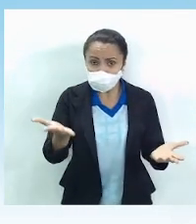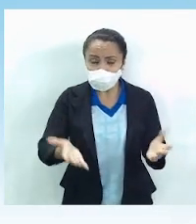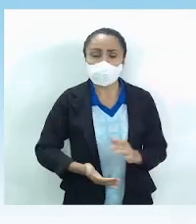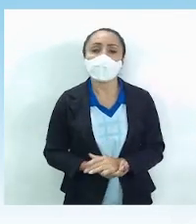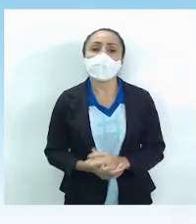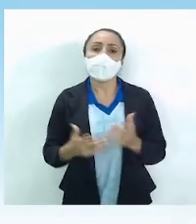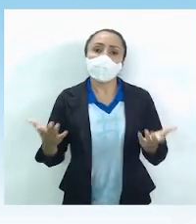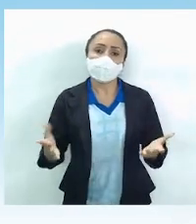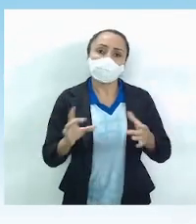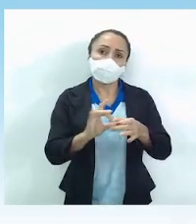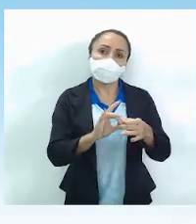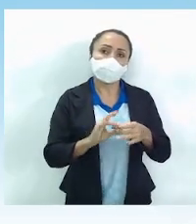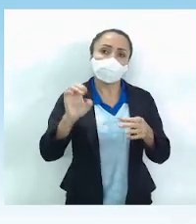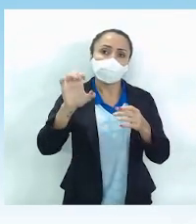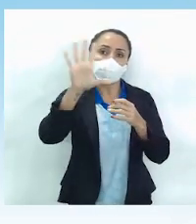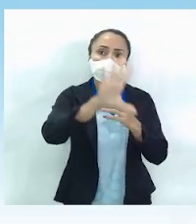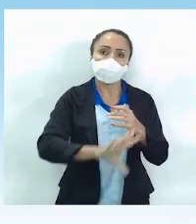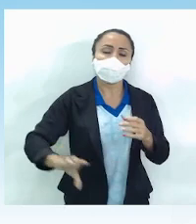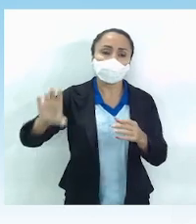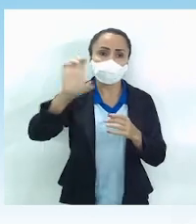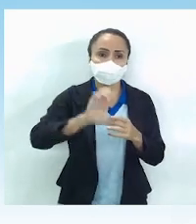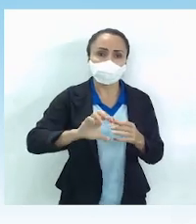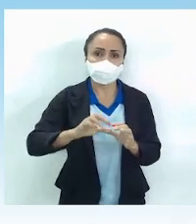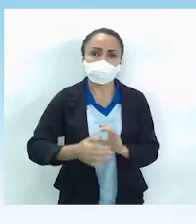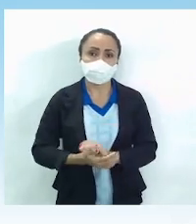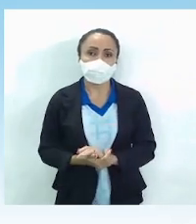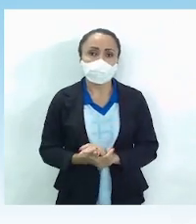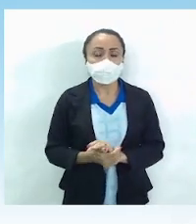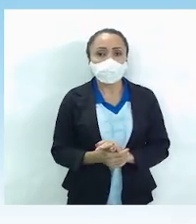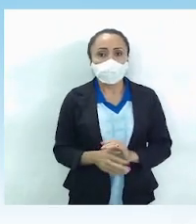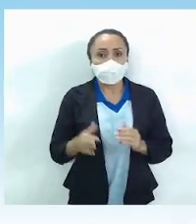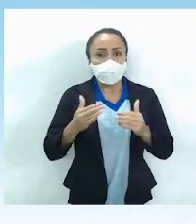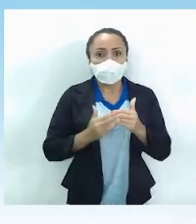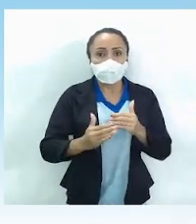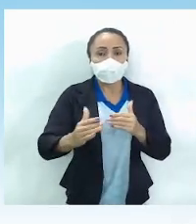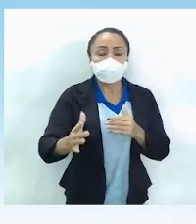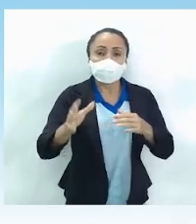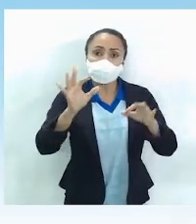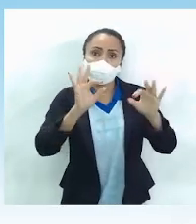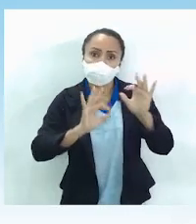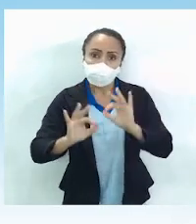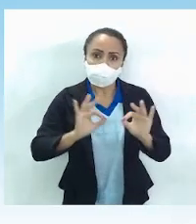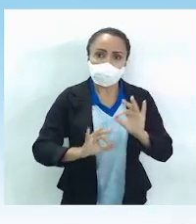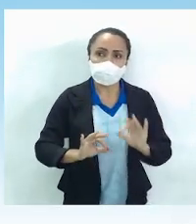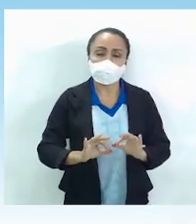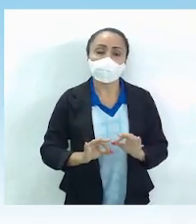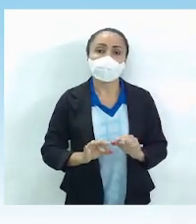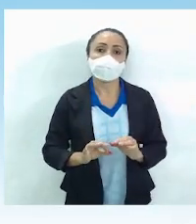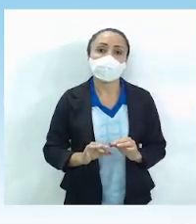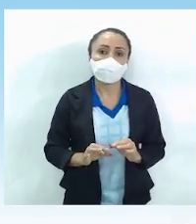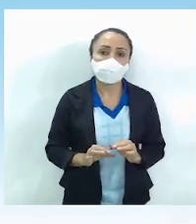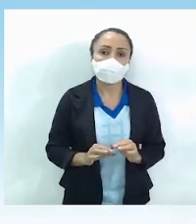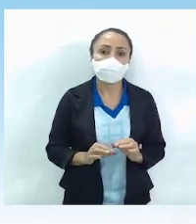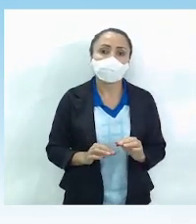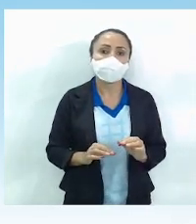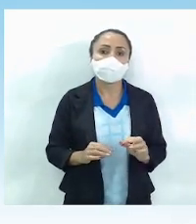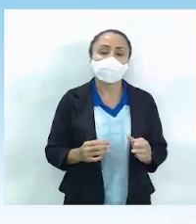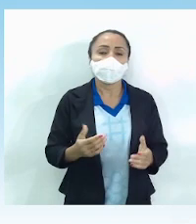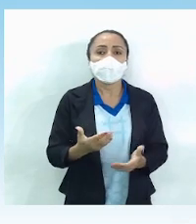União Europeia, ela se consolidou. No começo do que foi formada a União Europeia, até mesmo